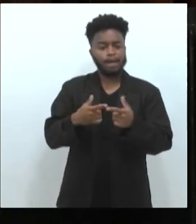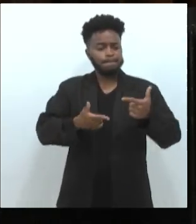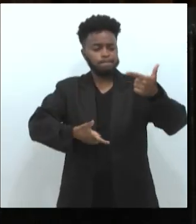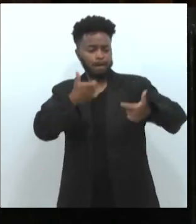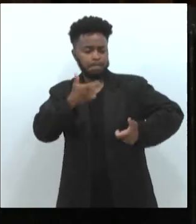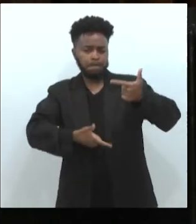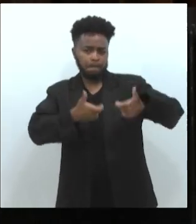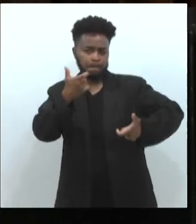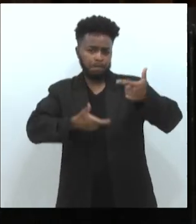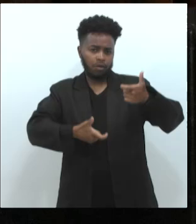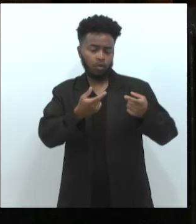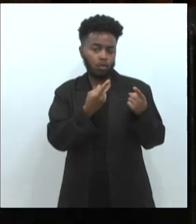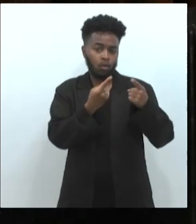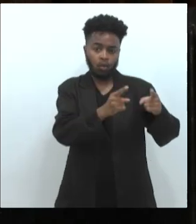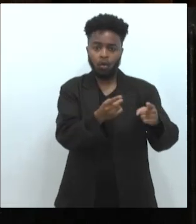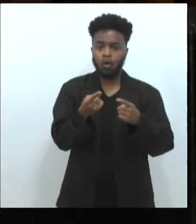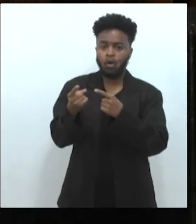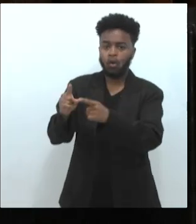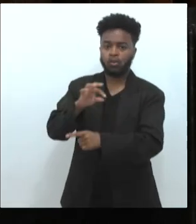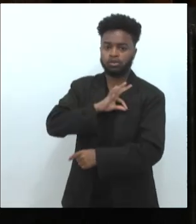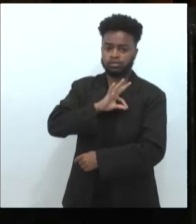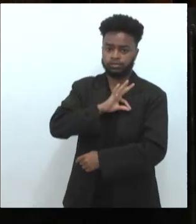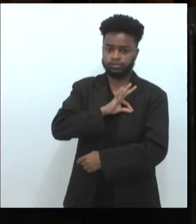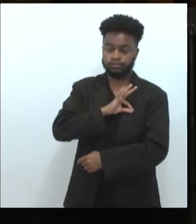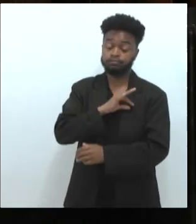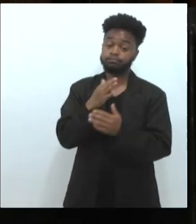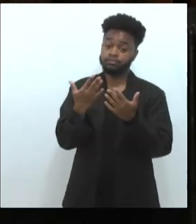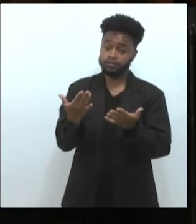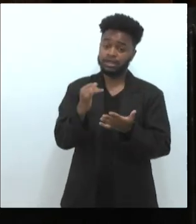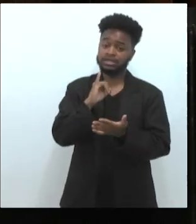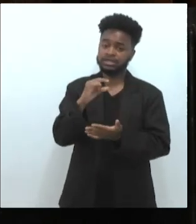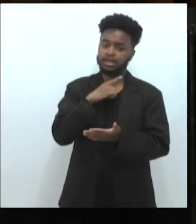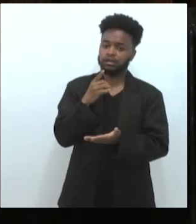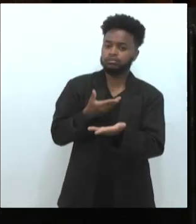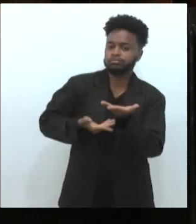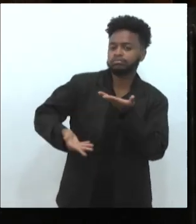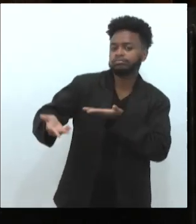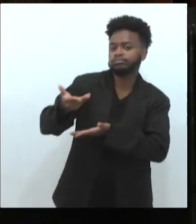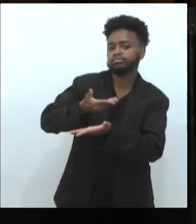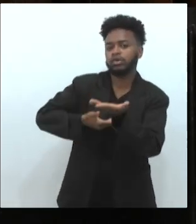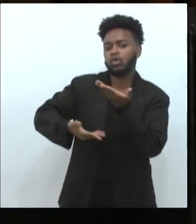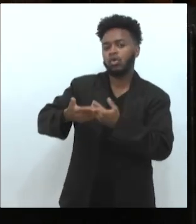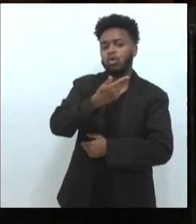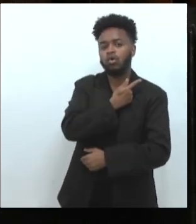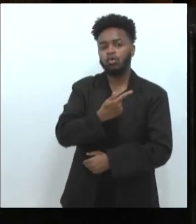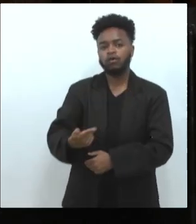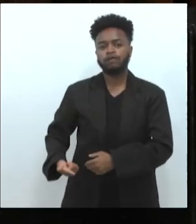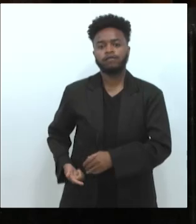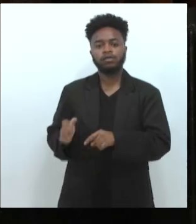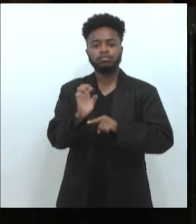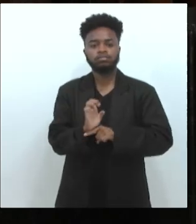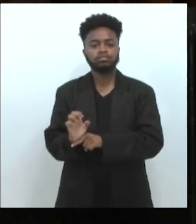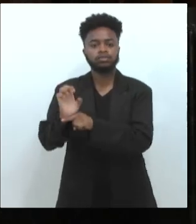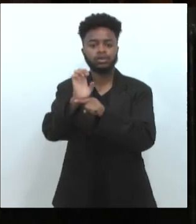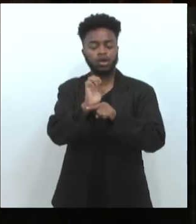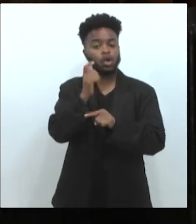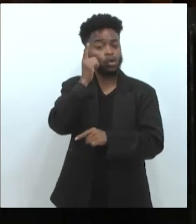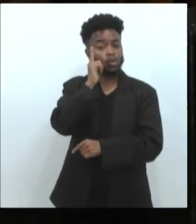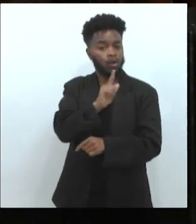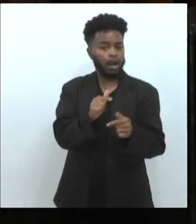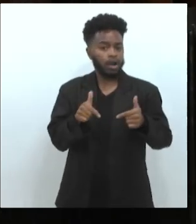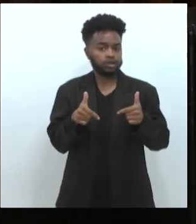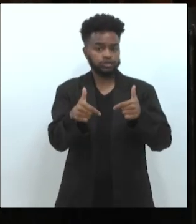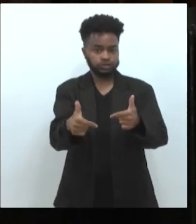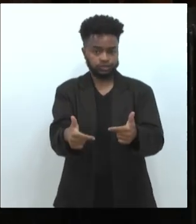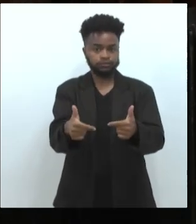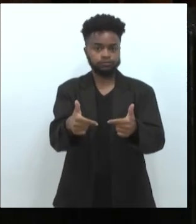matando policiais. Se houver um entrosamento, o governo do Estado vai poder agir